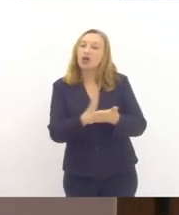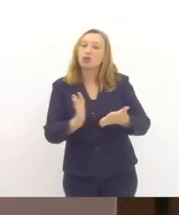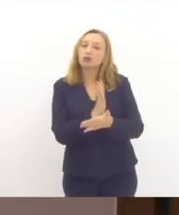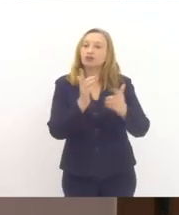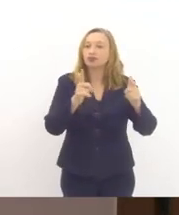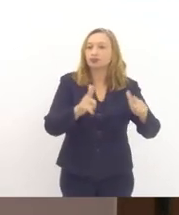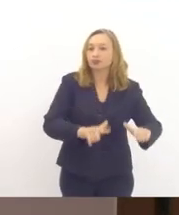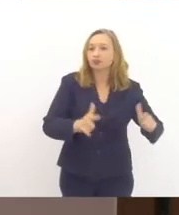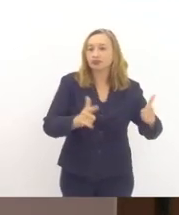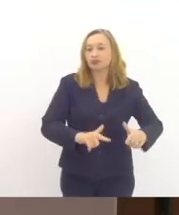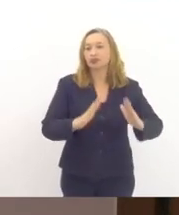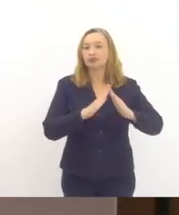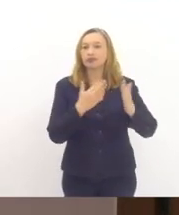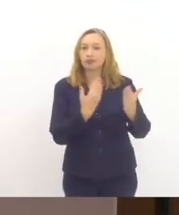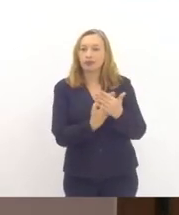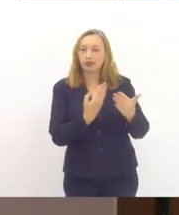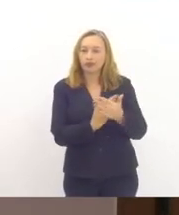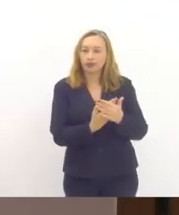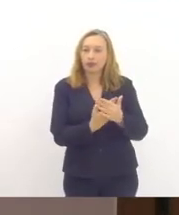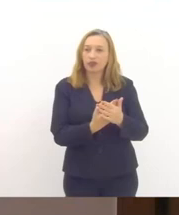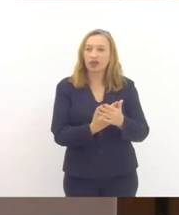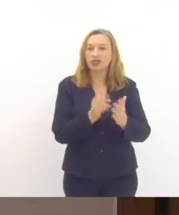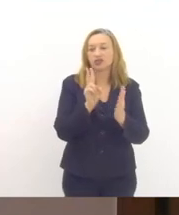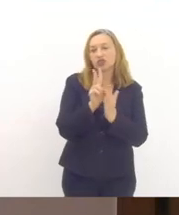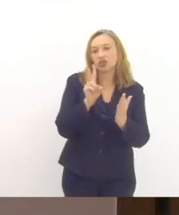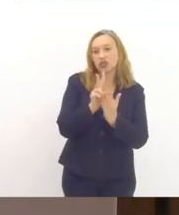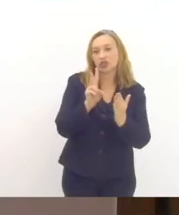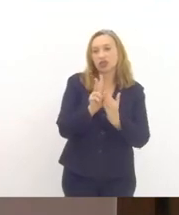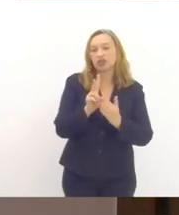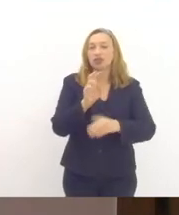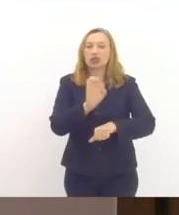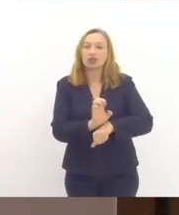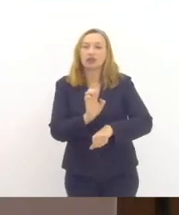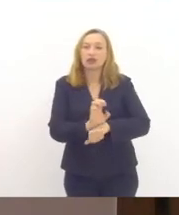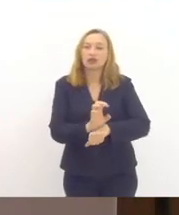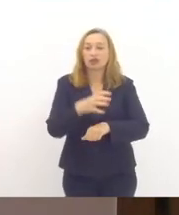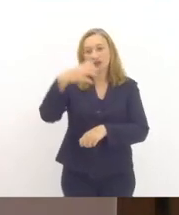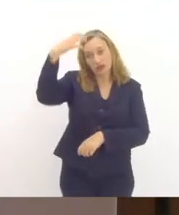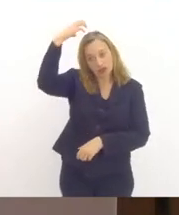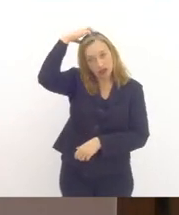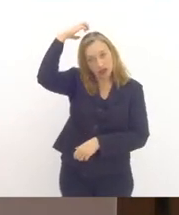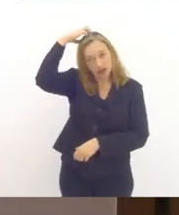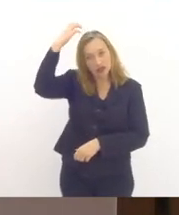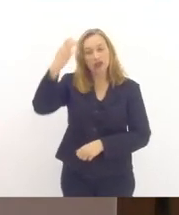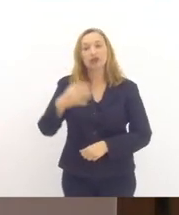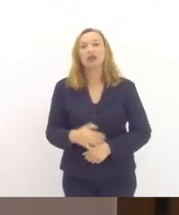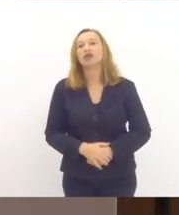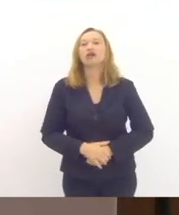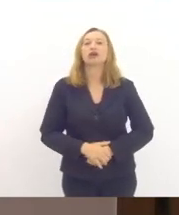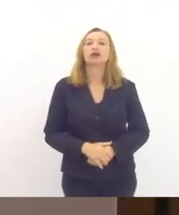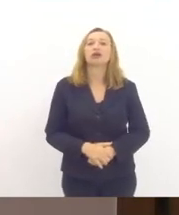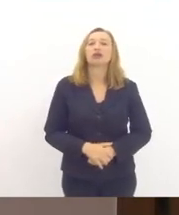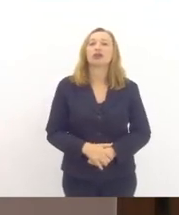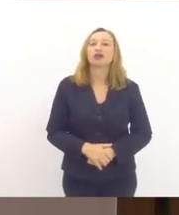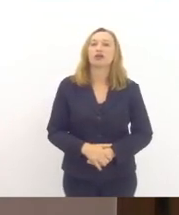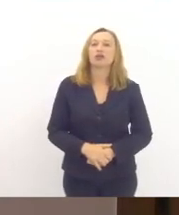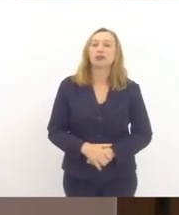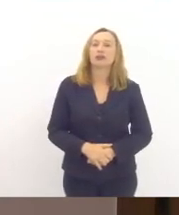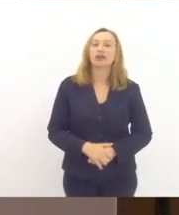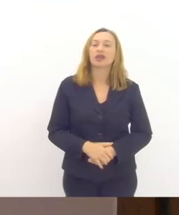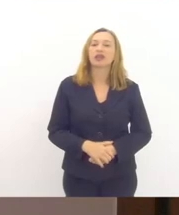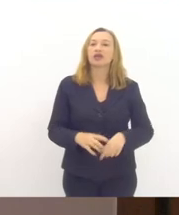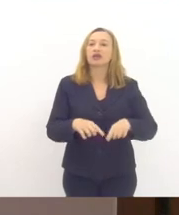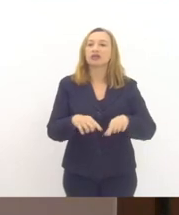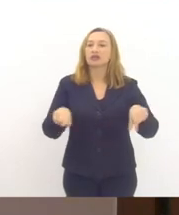como uma escola indígena estadual que fica em Angra dos Reis, Caraicueda, Renda, salas